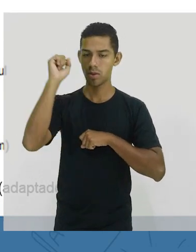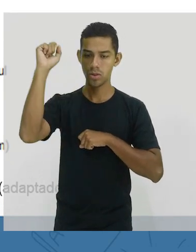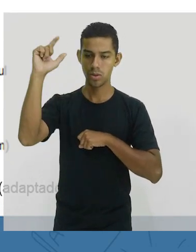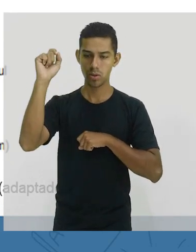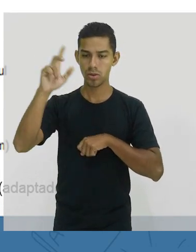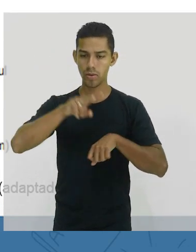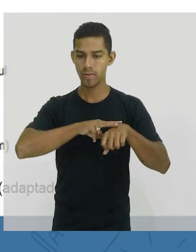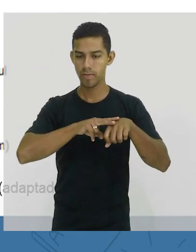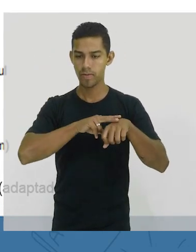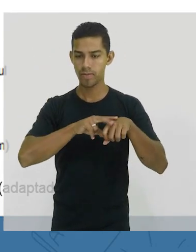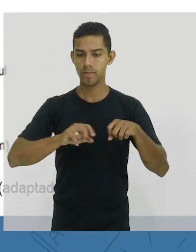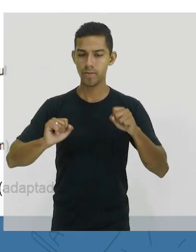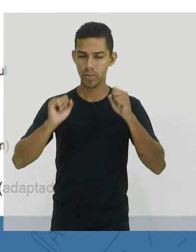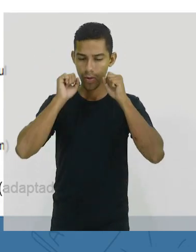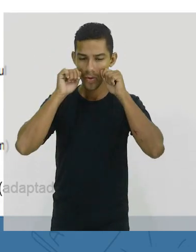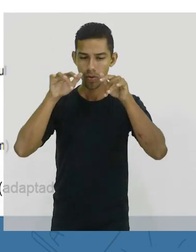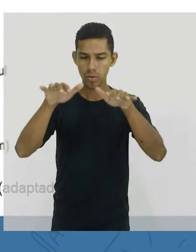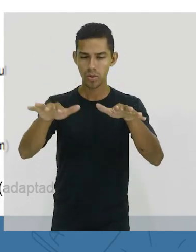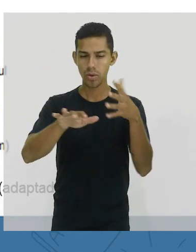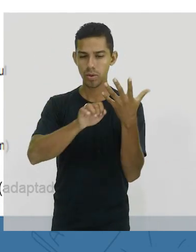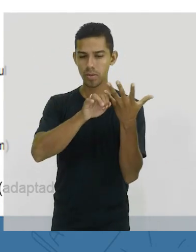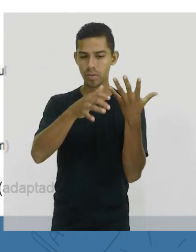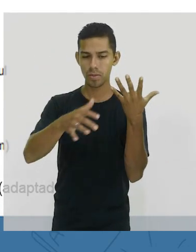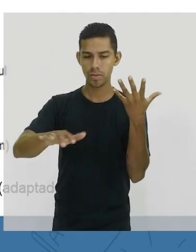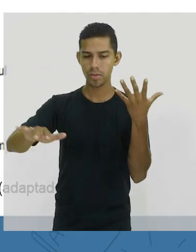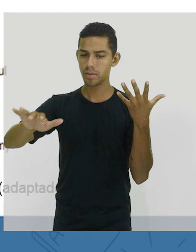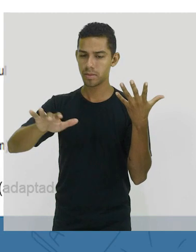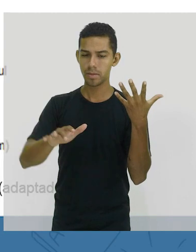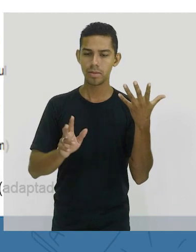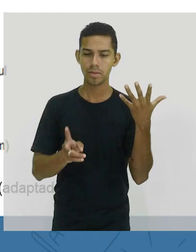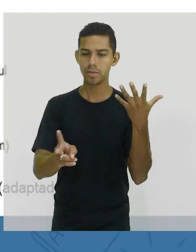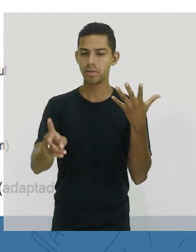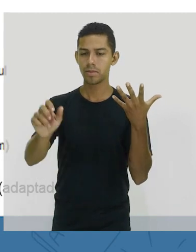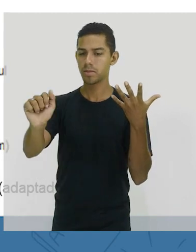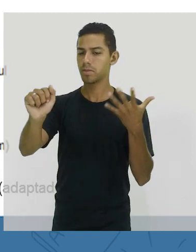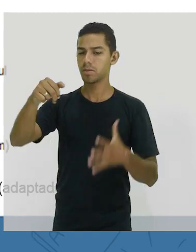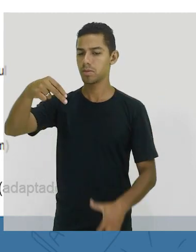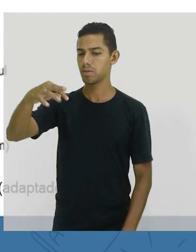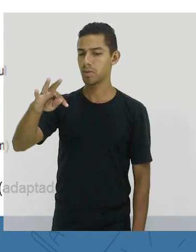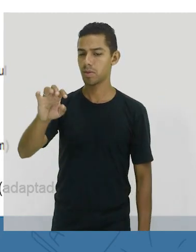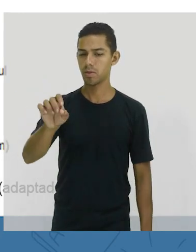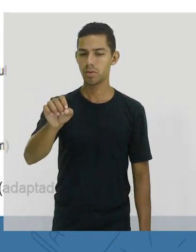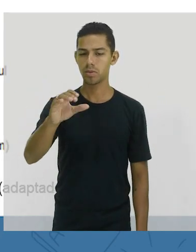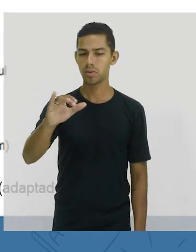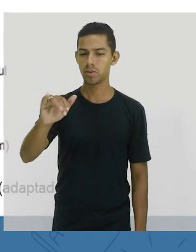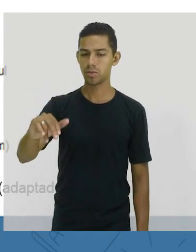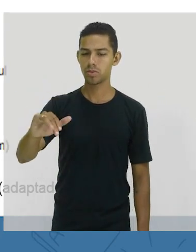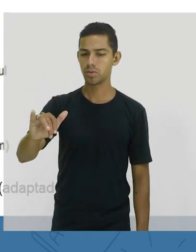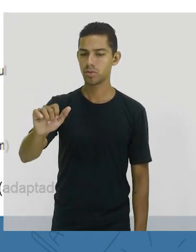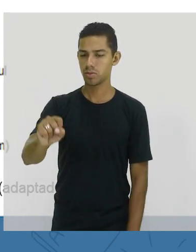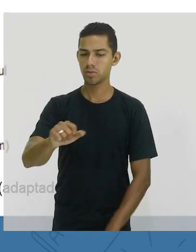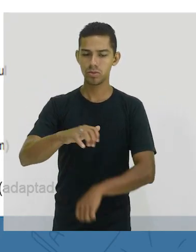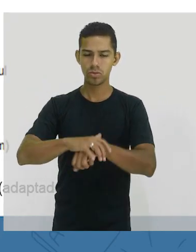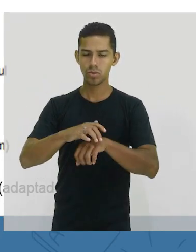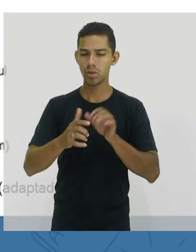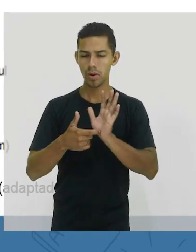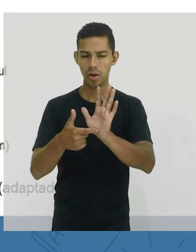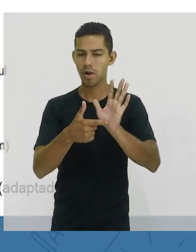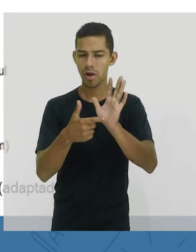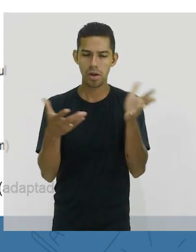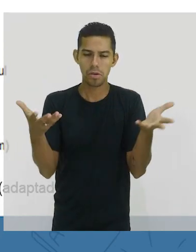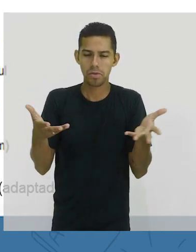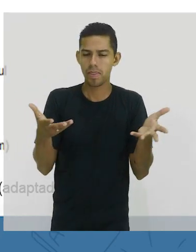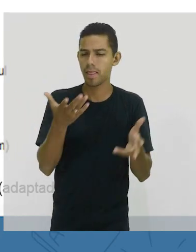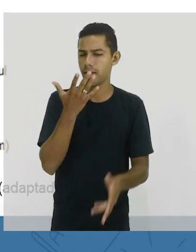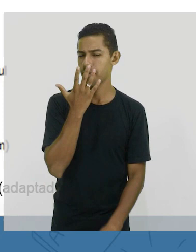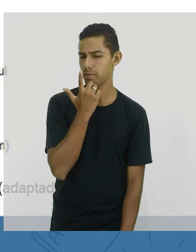luz refletida pelas folhas, que mantém antocianinas, aparece conforme as cores complementares,